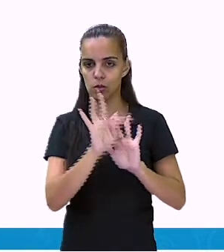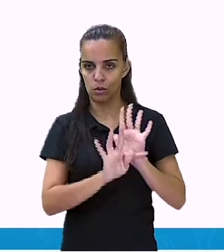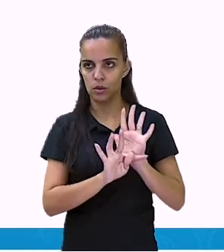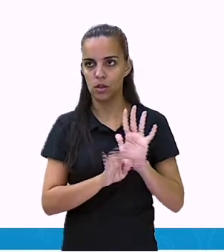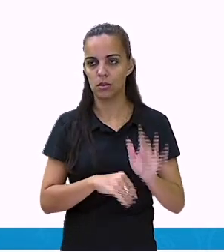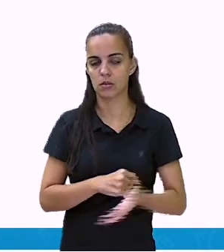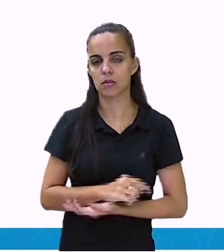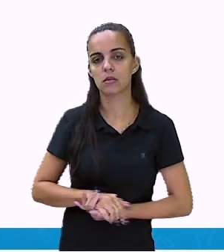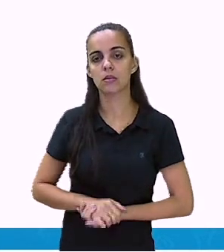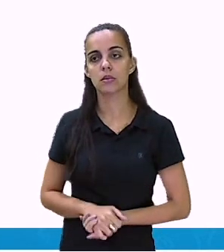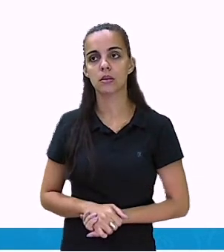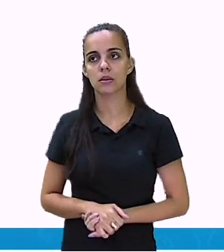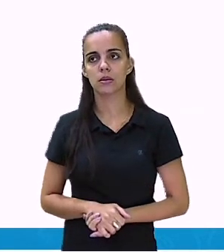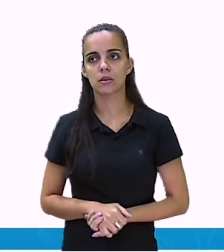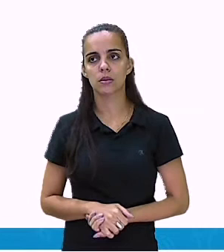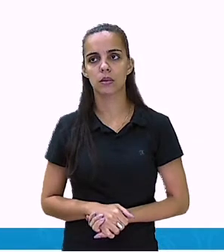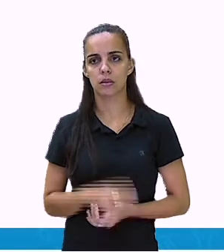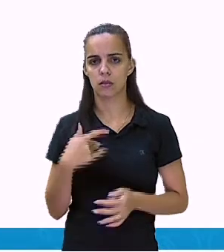do texto,